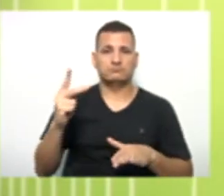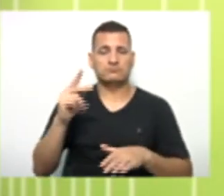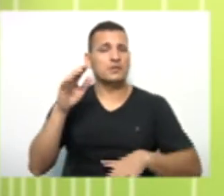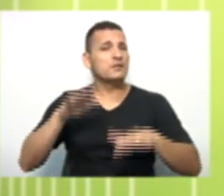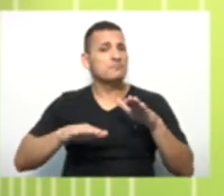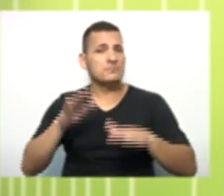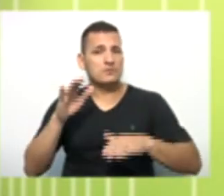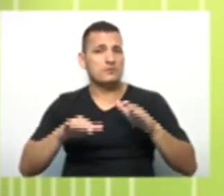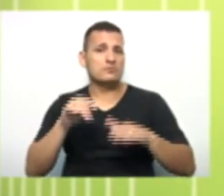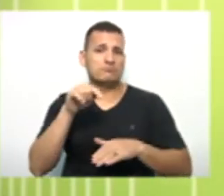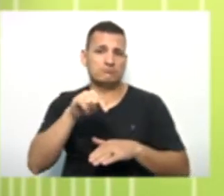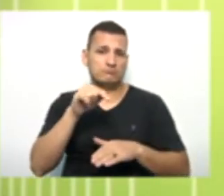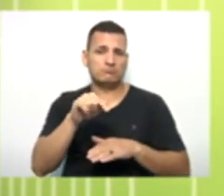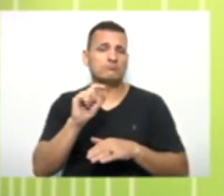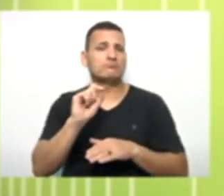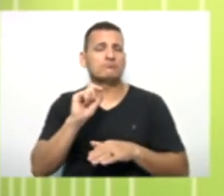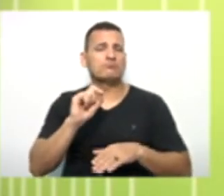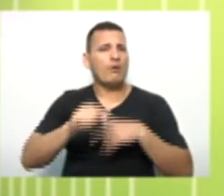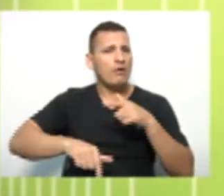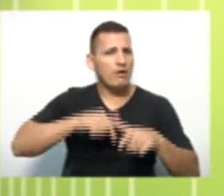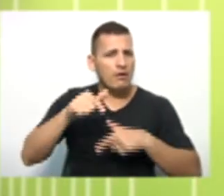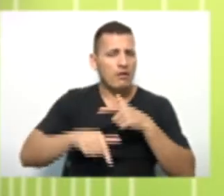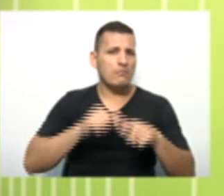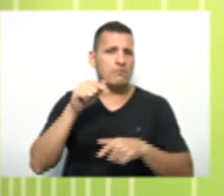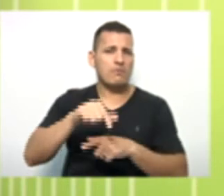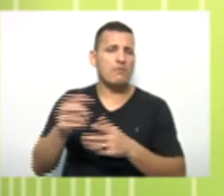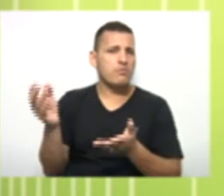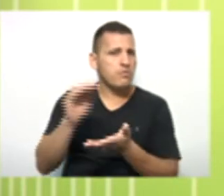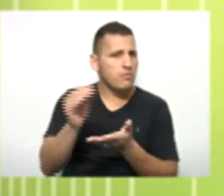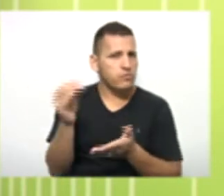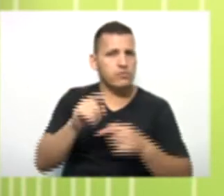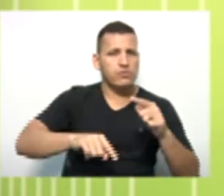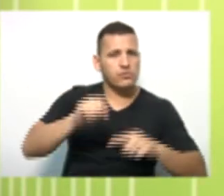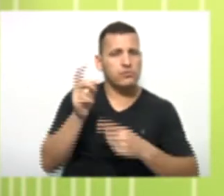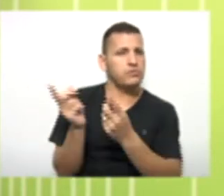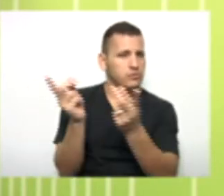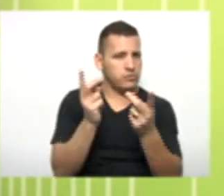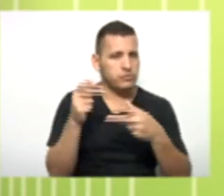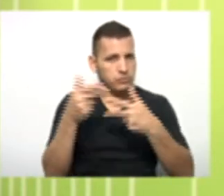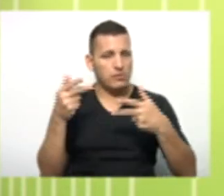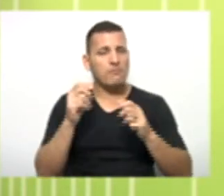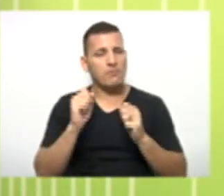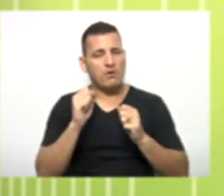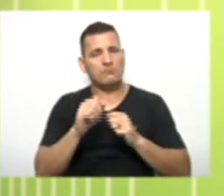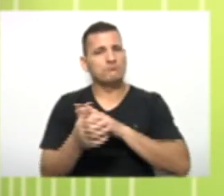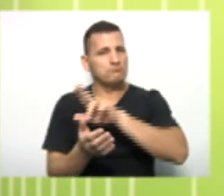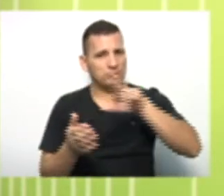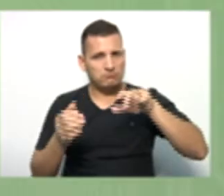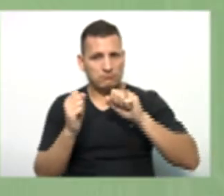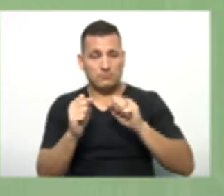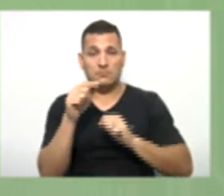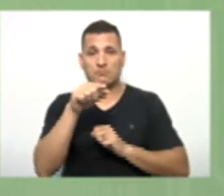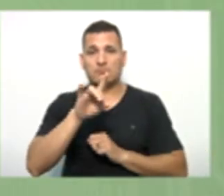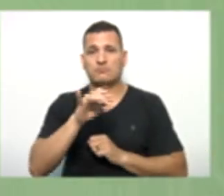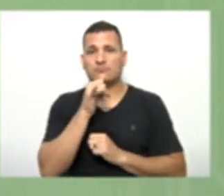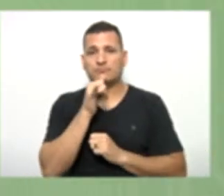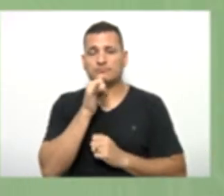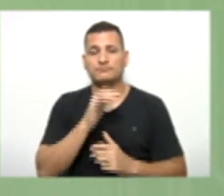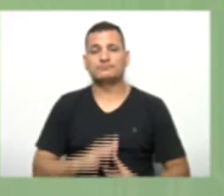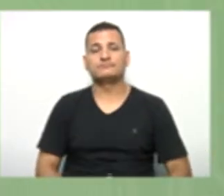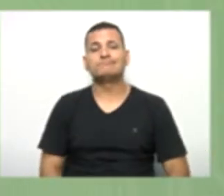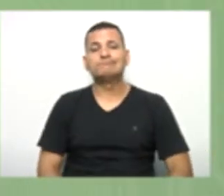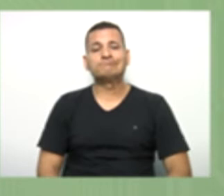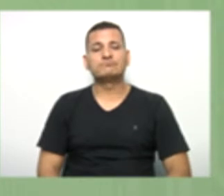volume de ingressos que a cooperativa tem. Mas pode variar, esse é só um exemplo, tá bom?